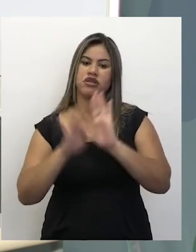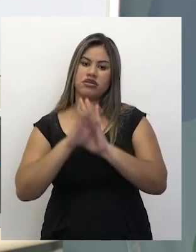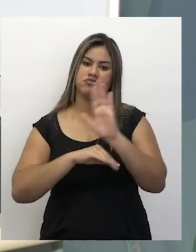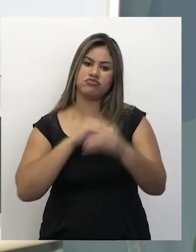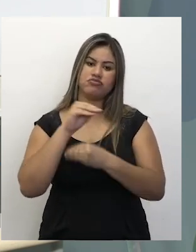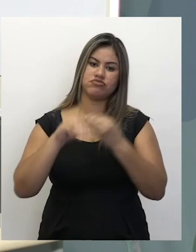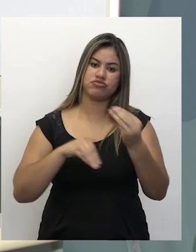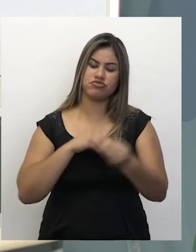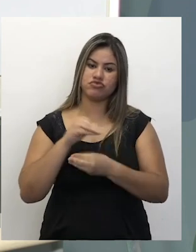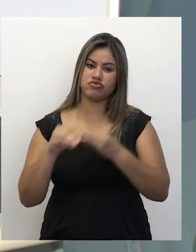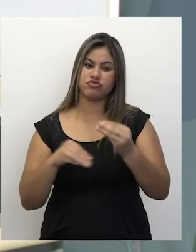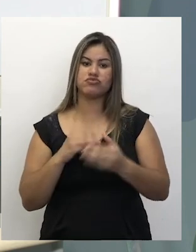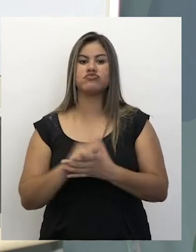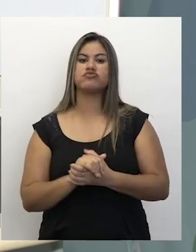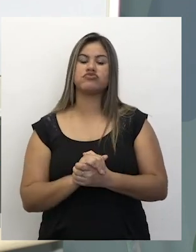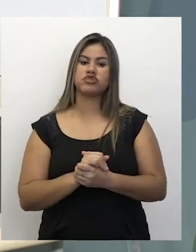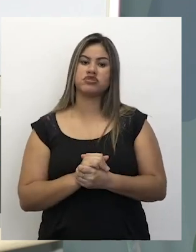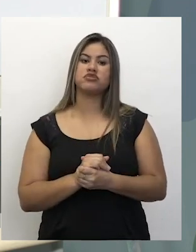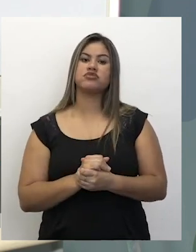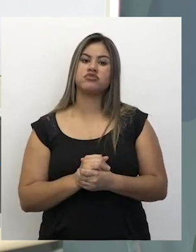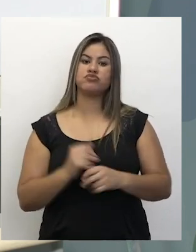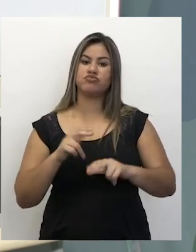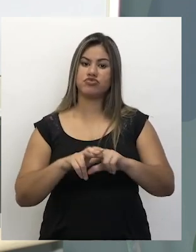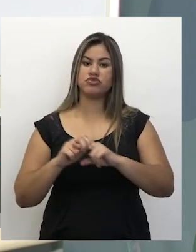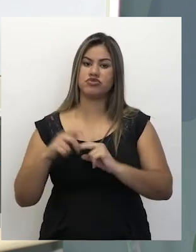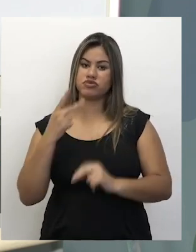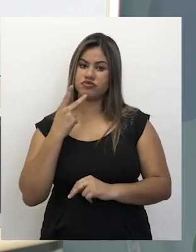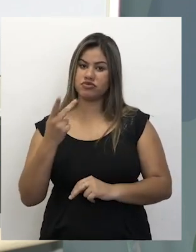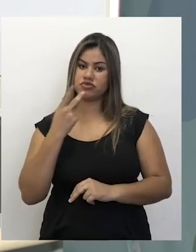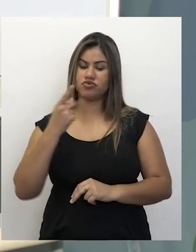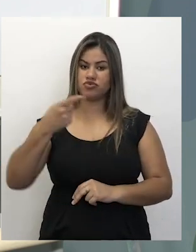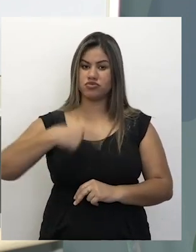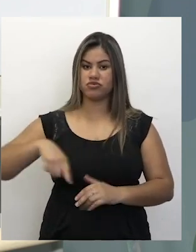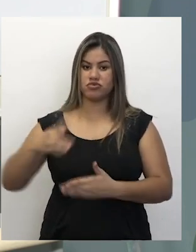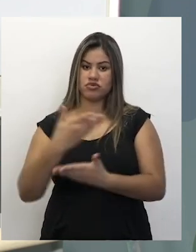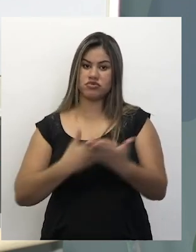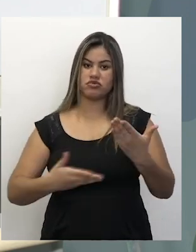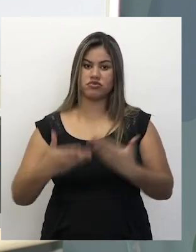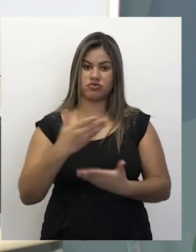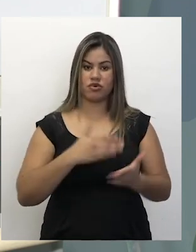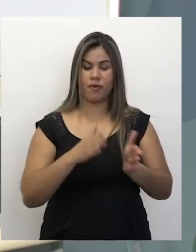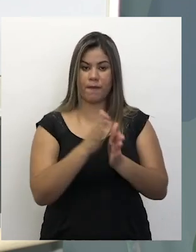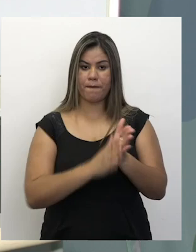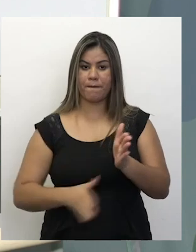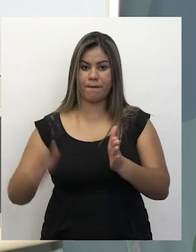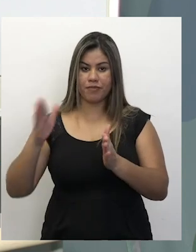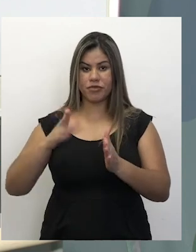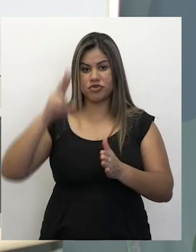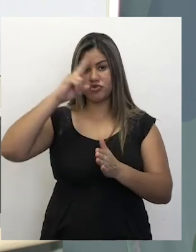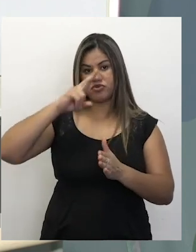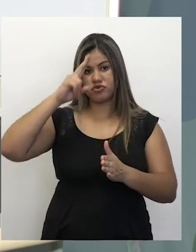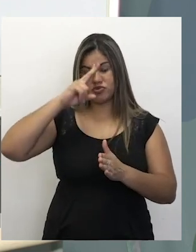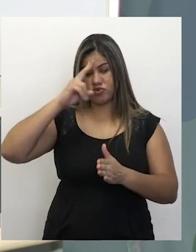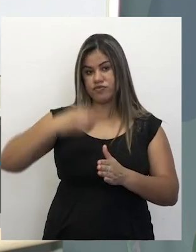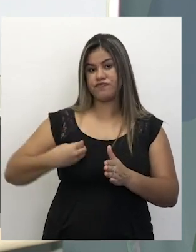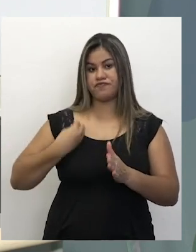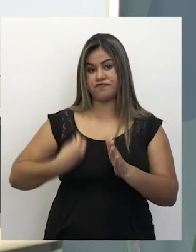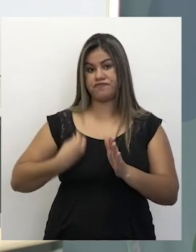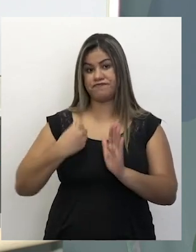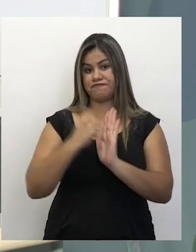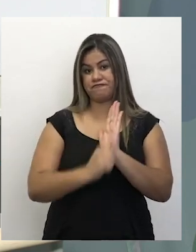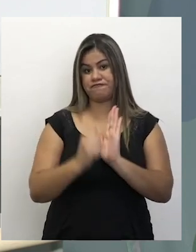porque eu falei que estamos temos que misturar a temos que misturar não né relacionar o período histórico a vida do